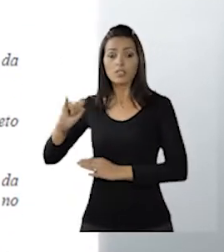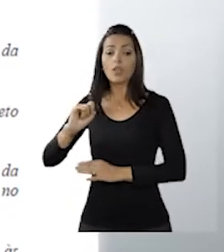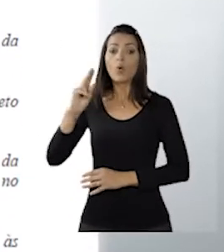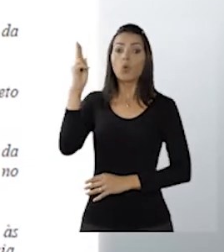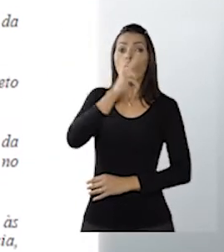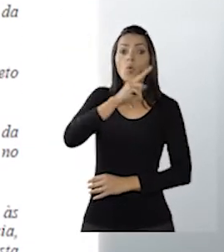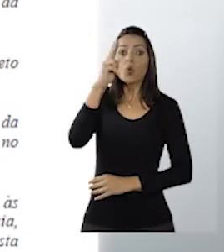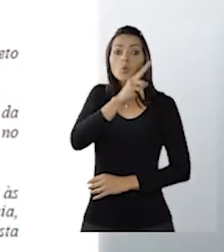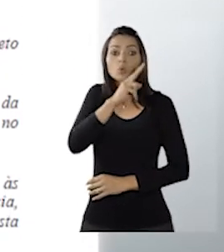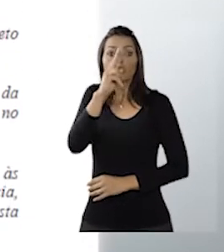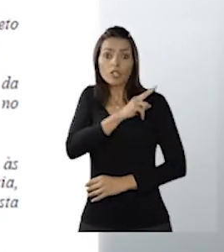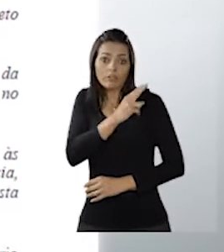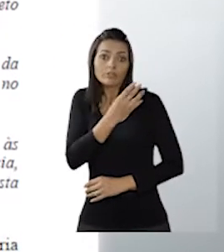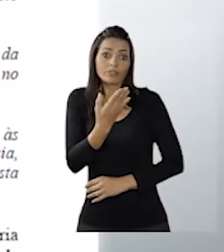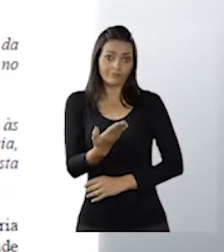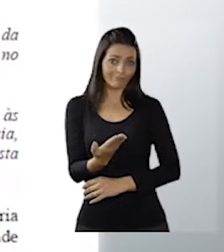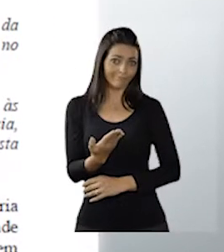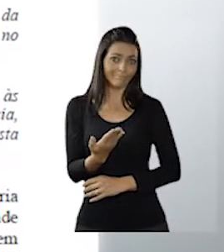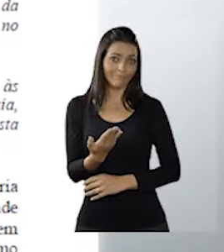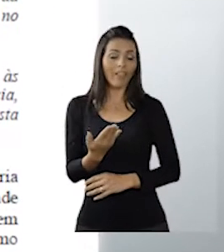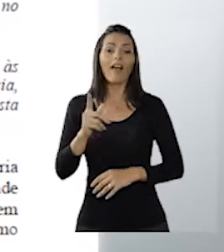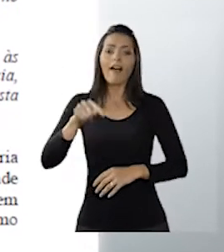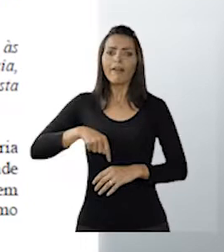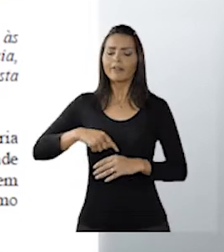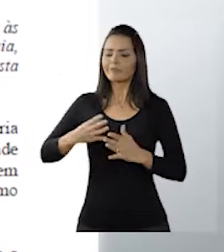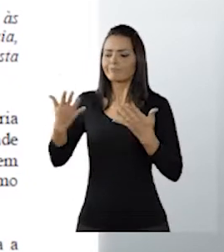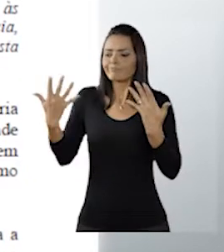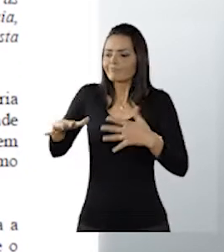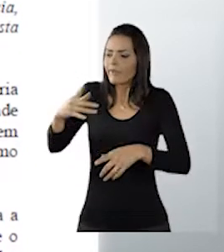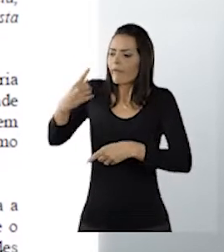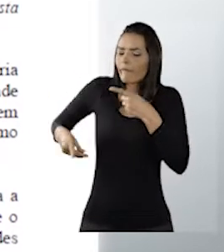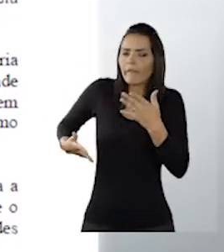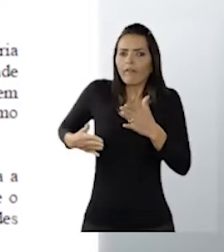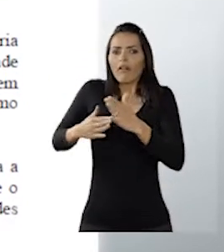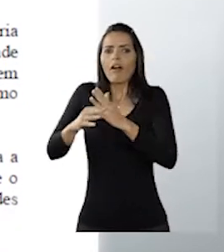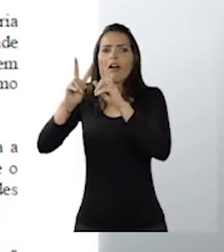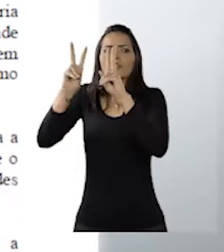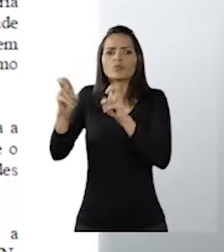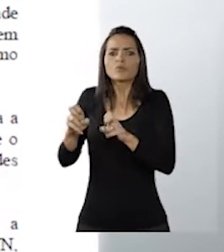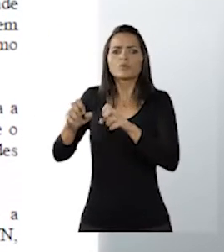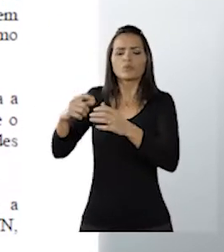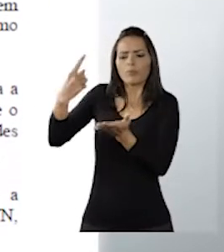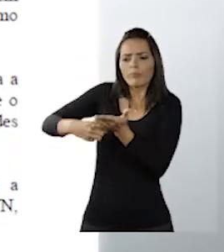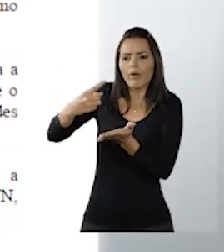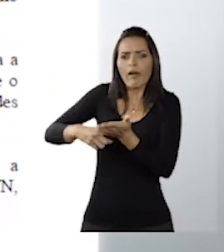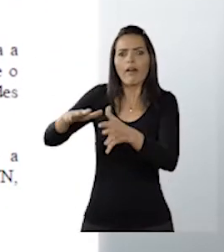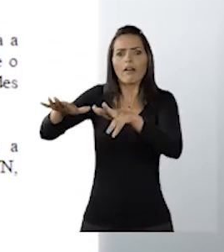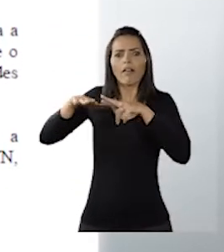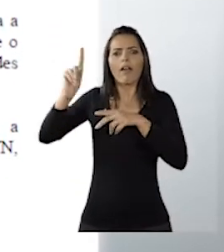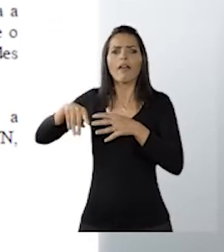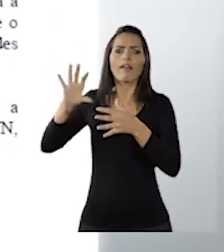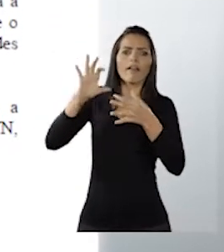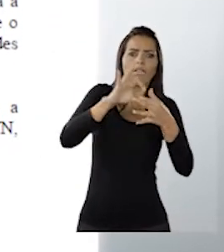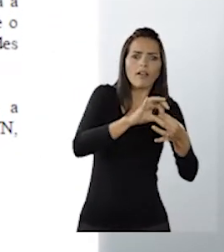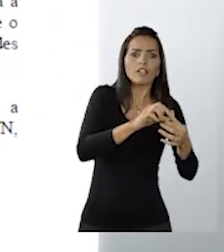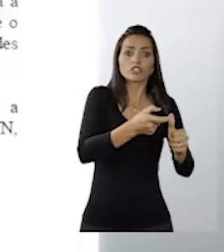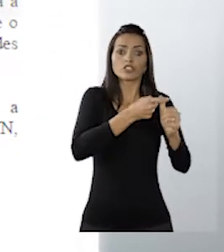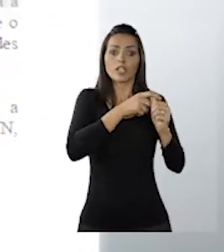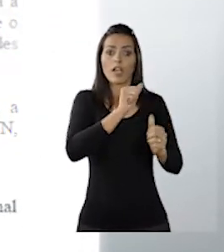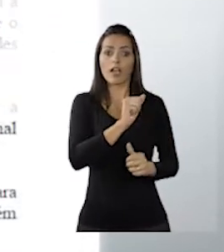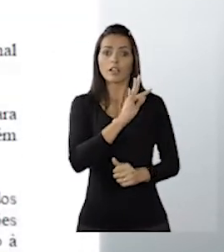somente atendimentos agendados e em casos considerados urgentes pela Procuradoria, delimitando que o assunto